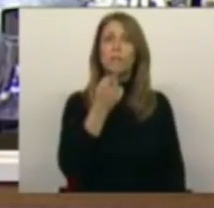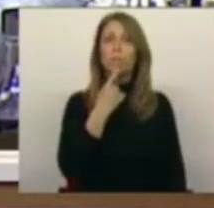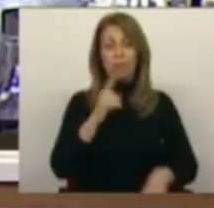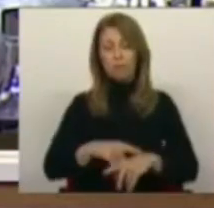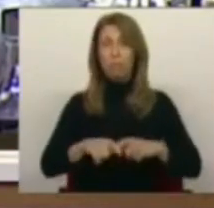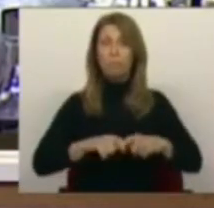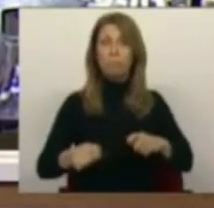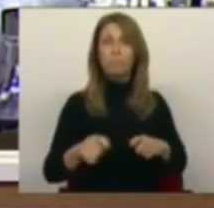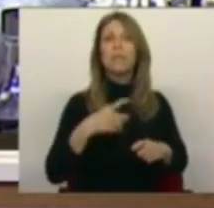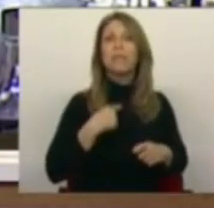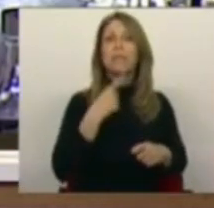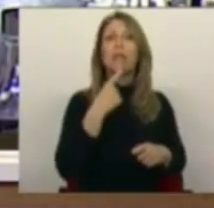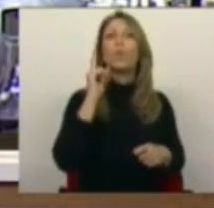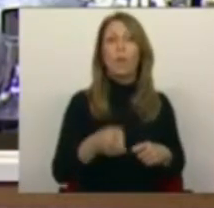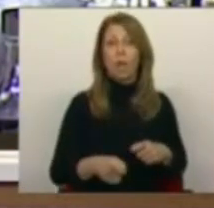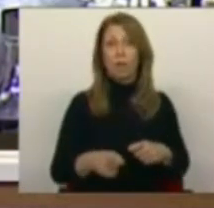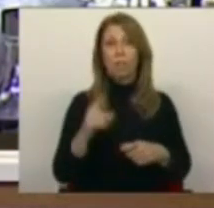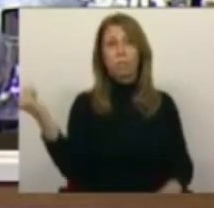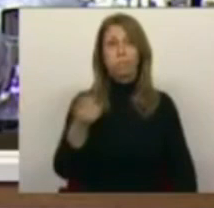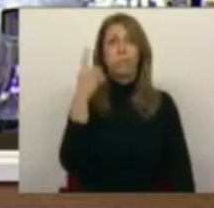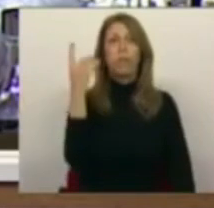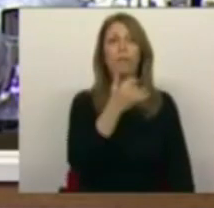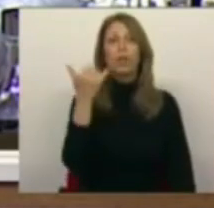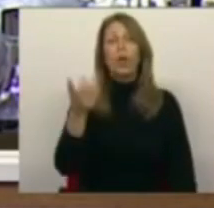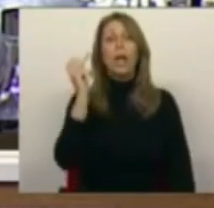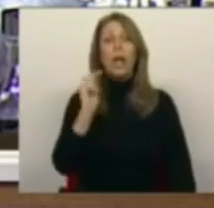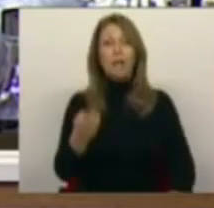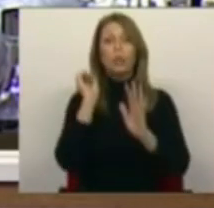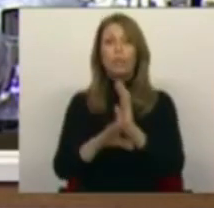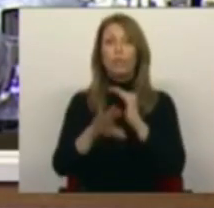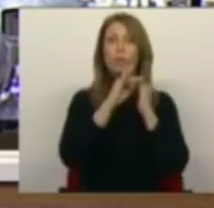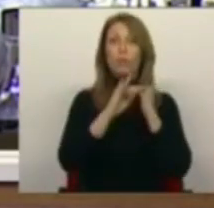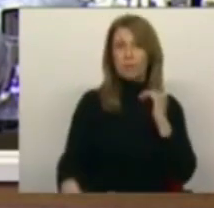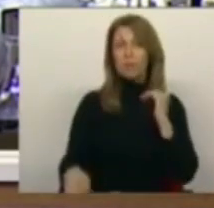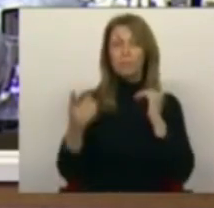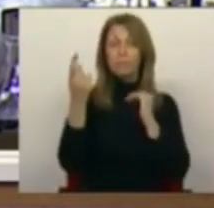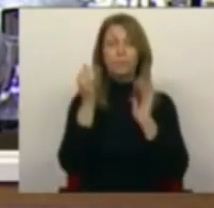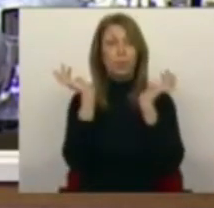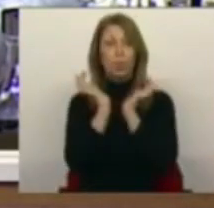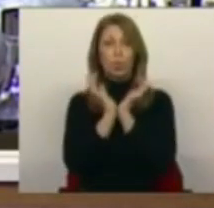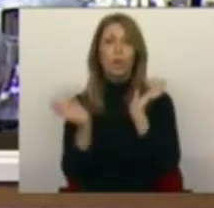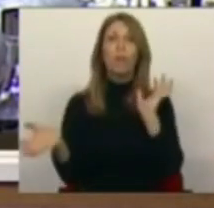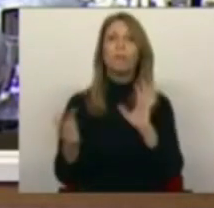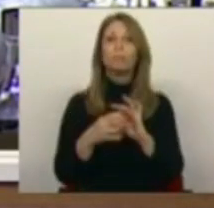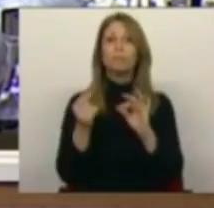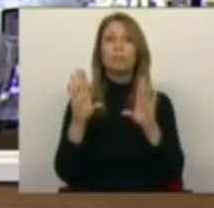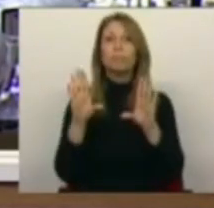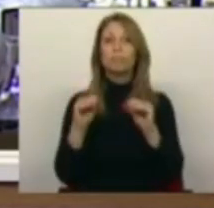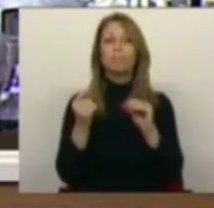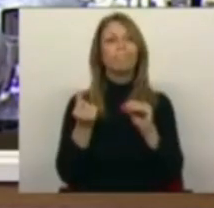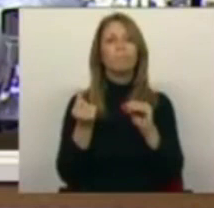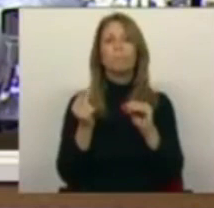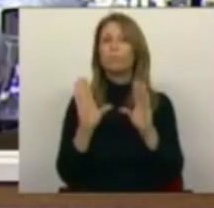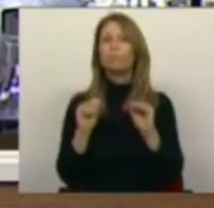período é que vai demorar 22 anos a que o Fundo de Estabilização Financeira da Segurança Social fique sem um tostão, porque vai ter